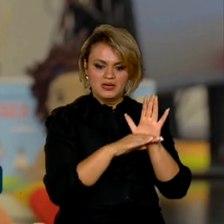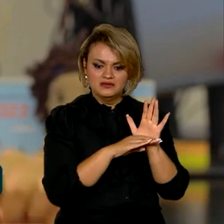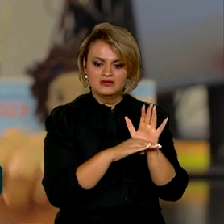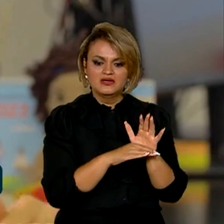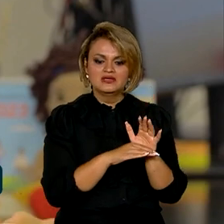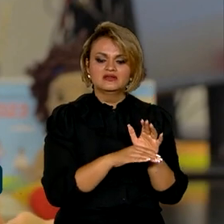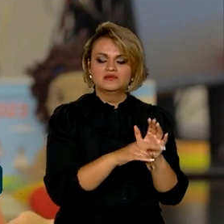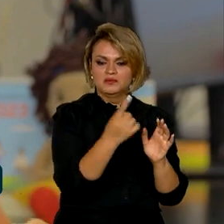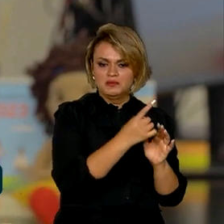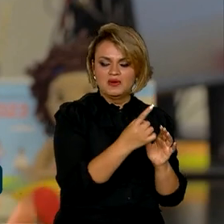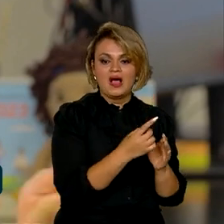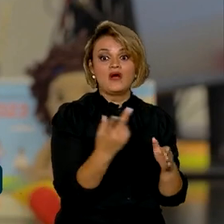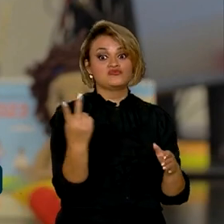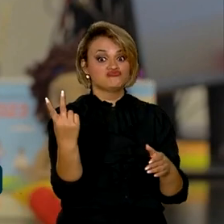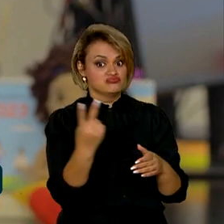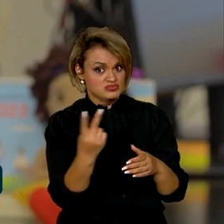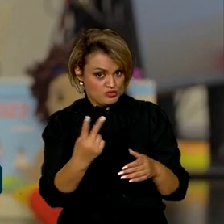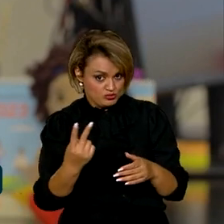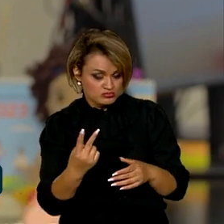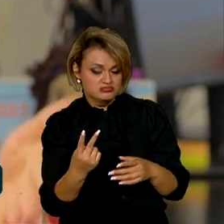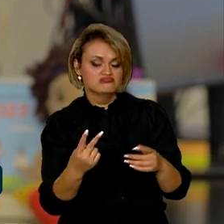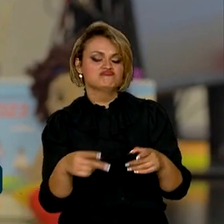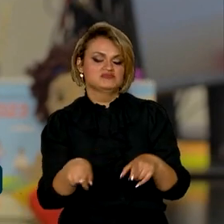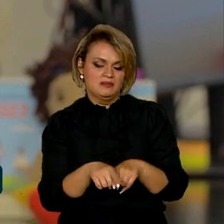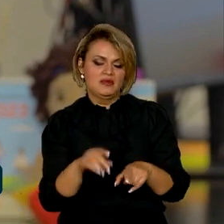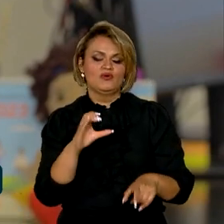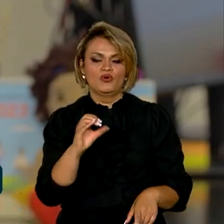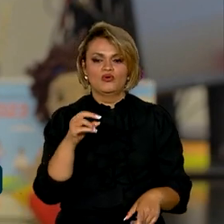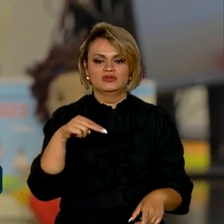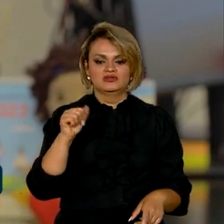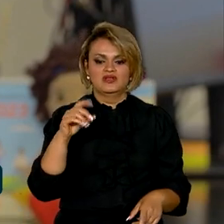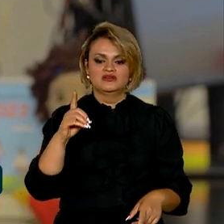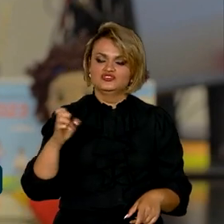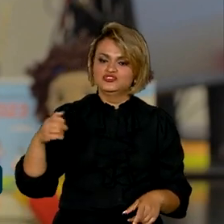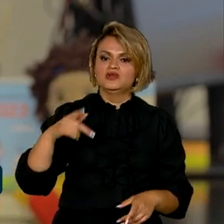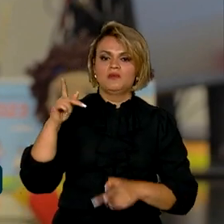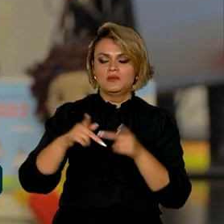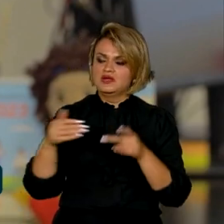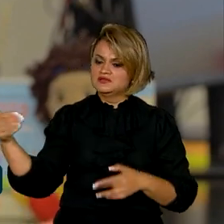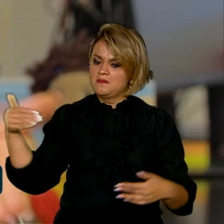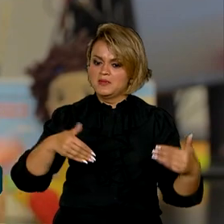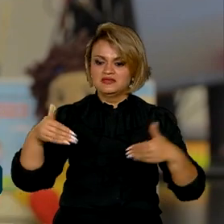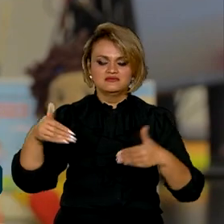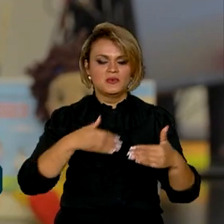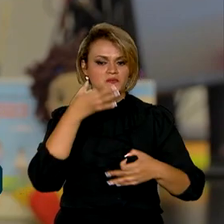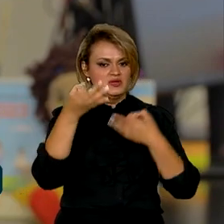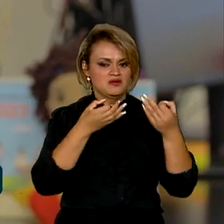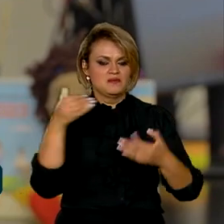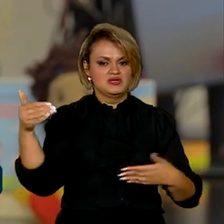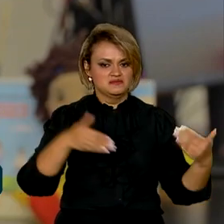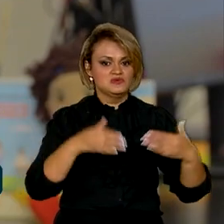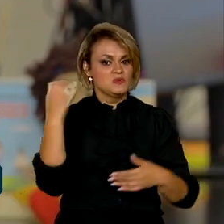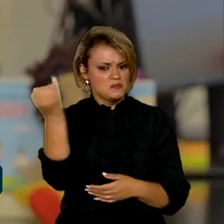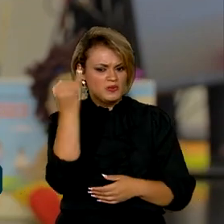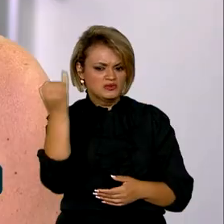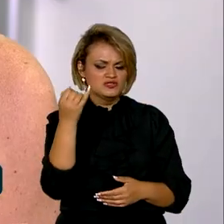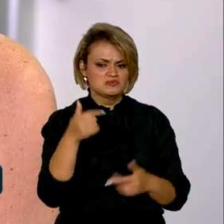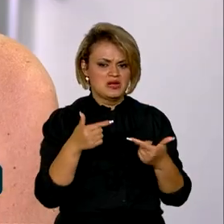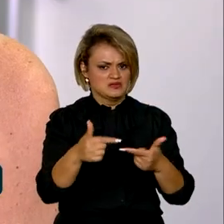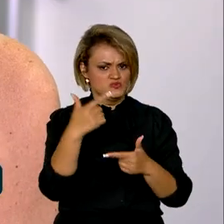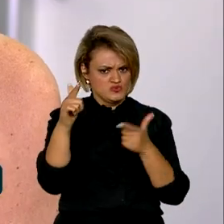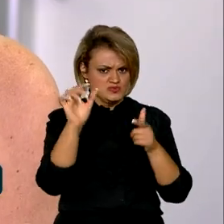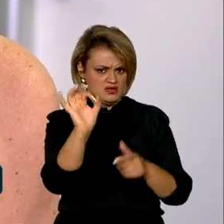Neste segundo plano, do novo plano, também há a participação do CONAD, também a participação popular. Vai ser importante aí para as próximas